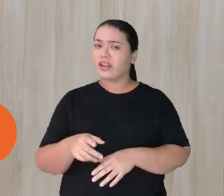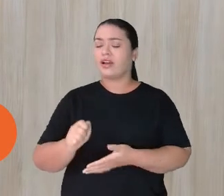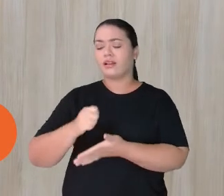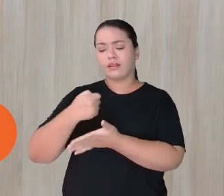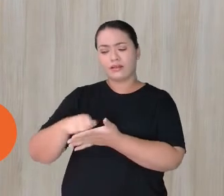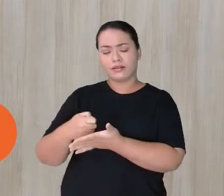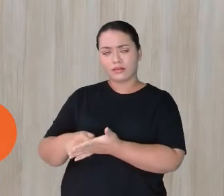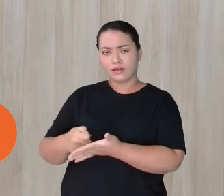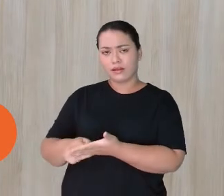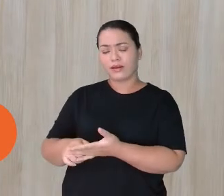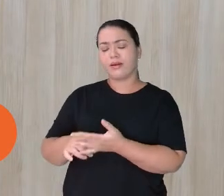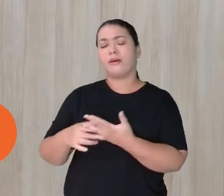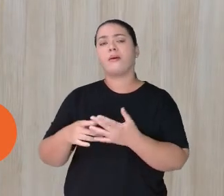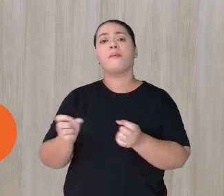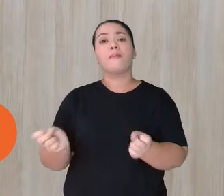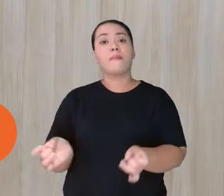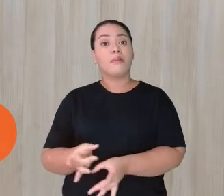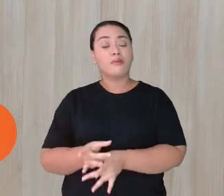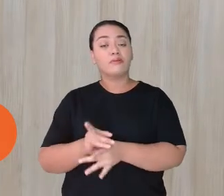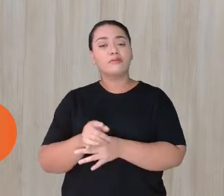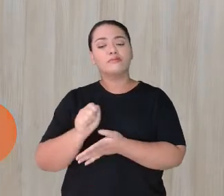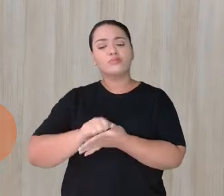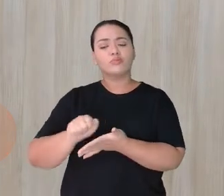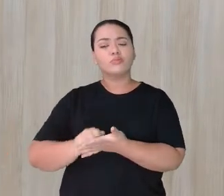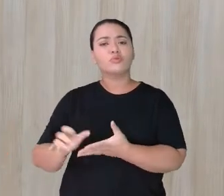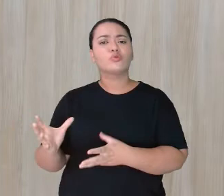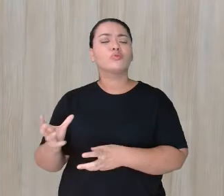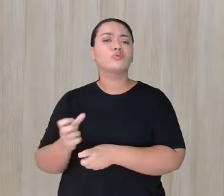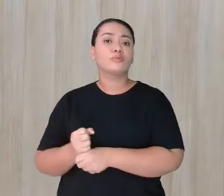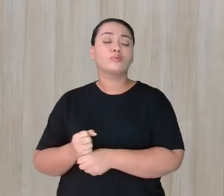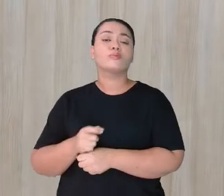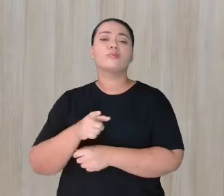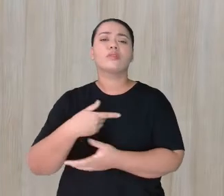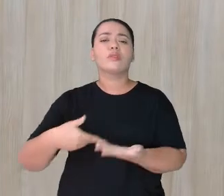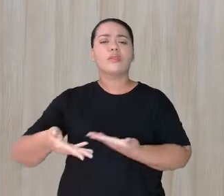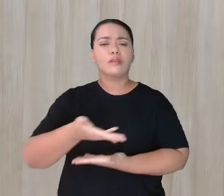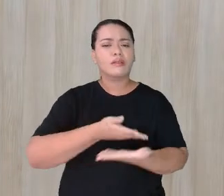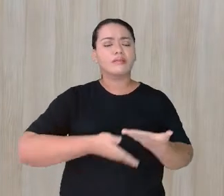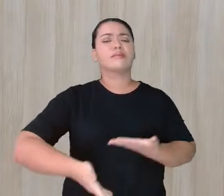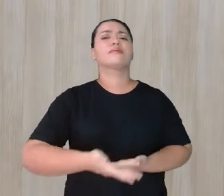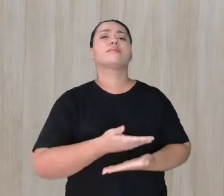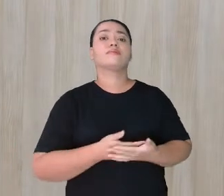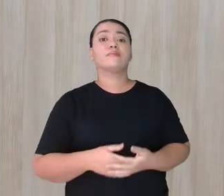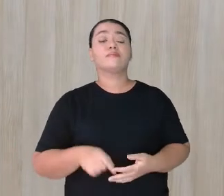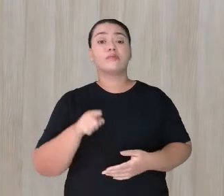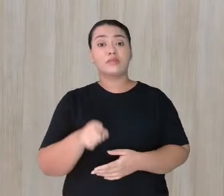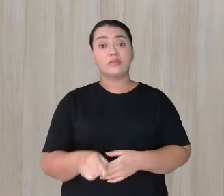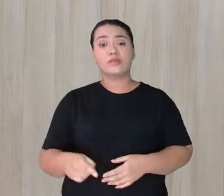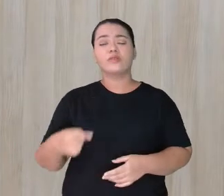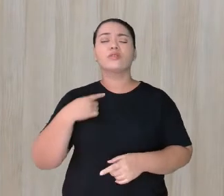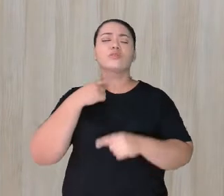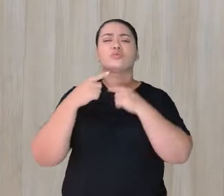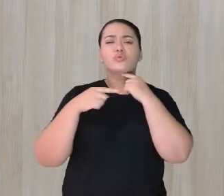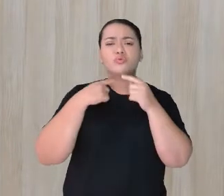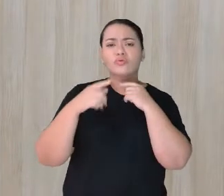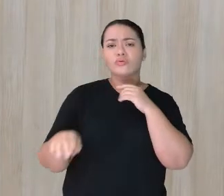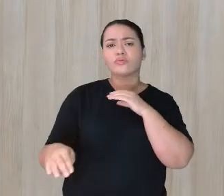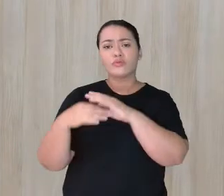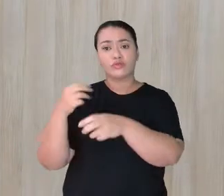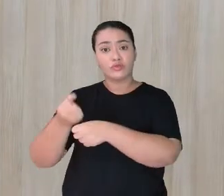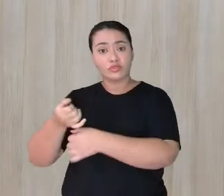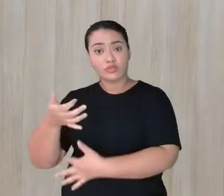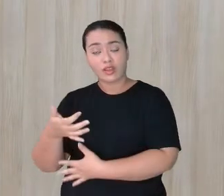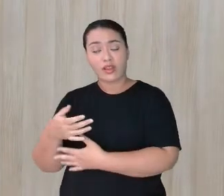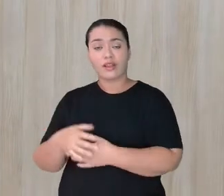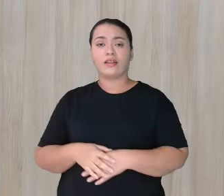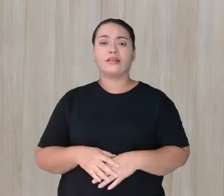com caderno, possam ir anotando, para que possamos interagir, vocês colocarem as dúvidas, nós podermos tirar